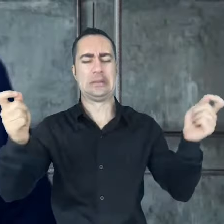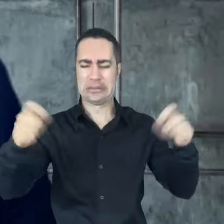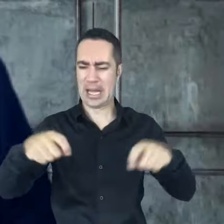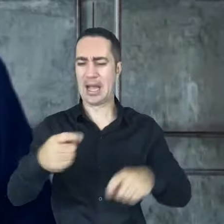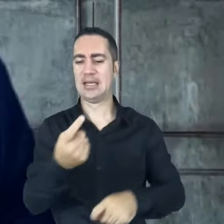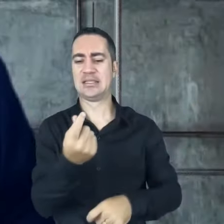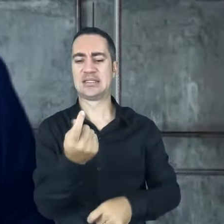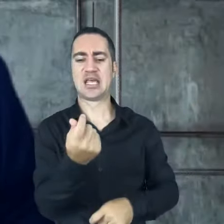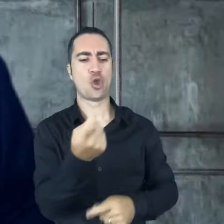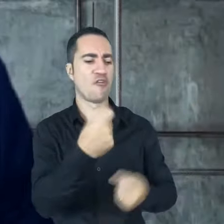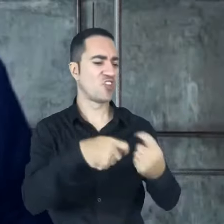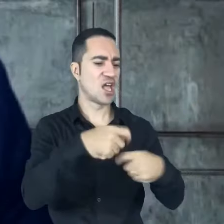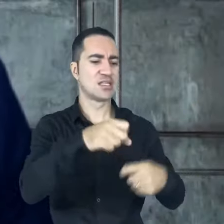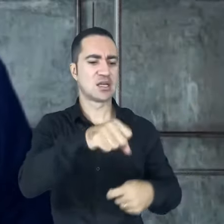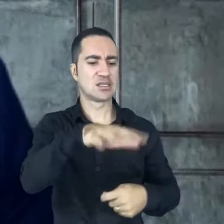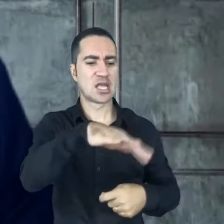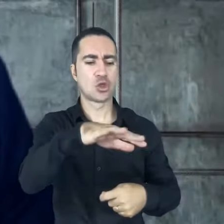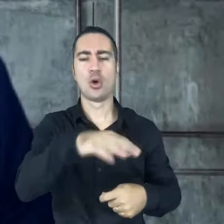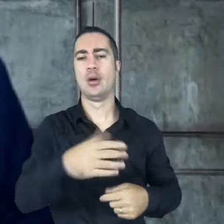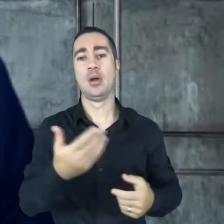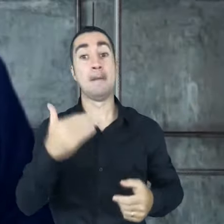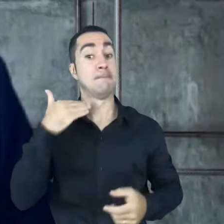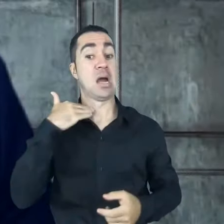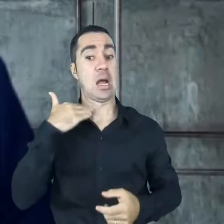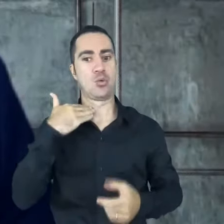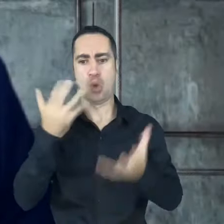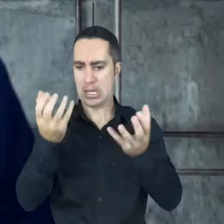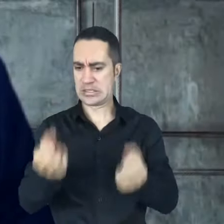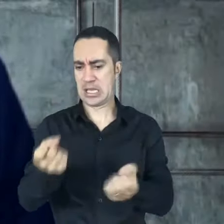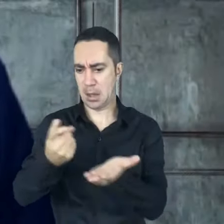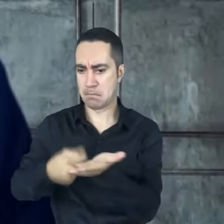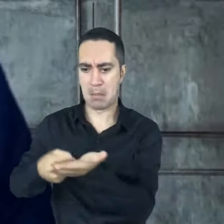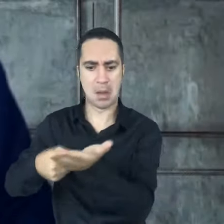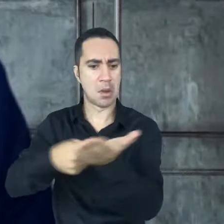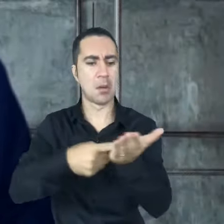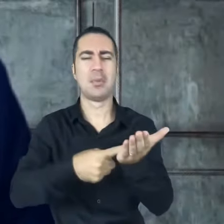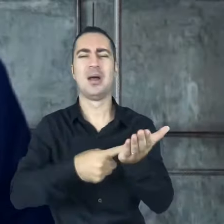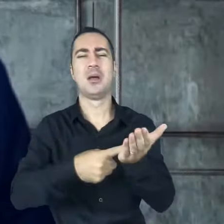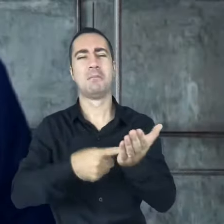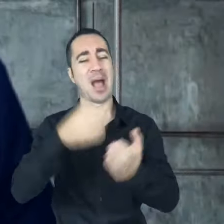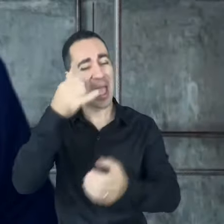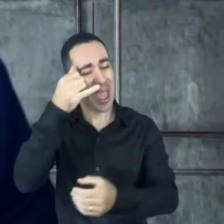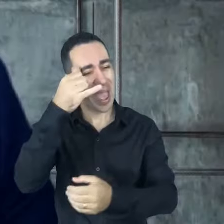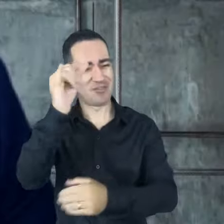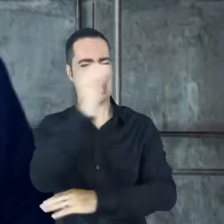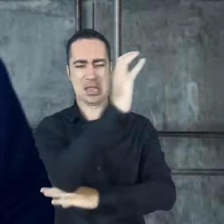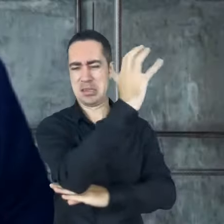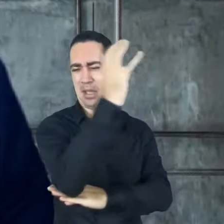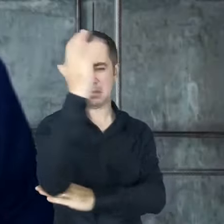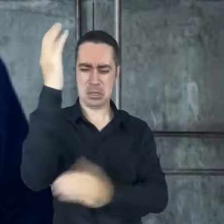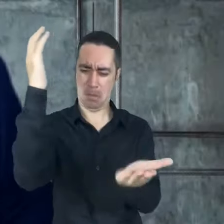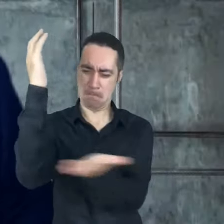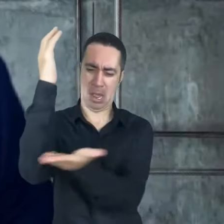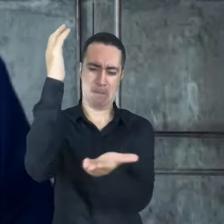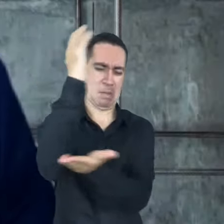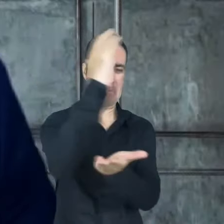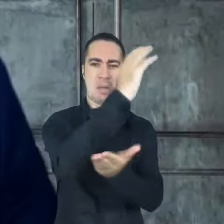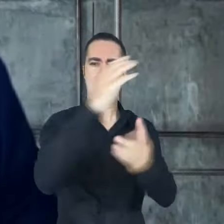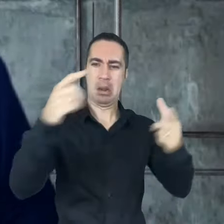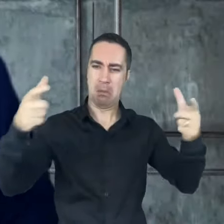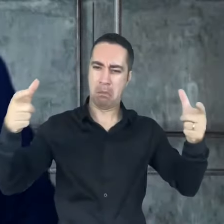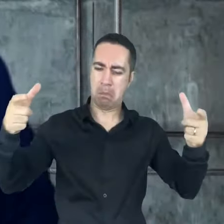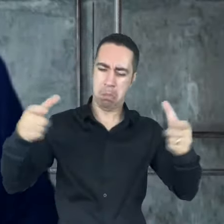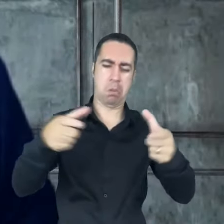a aliança dos bancos com relação a desmatamento, tá? A gente está falando aí, pelo menos, do setor financeiro em